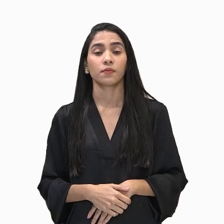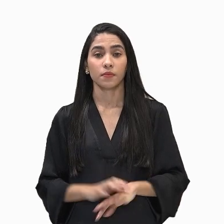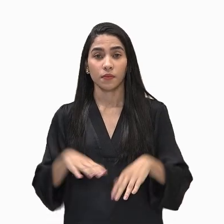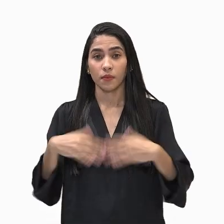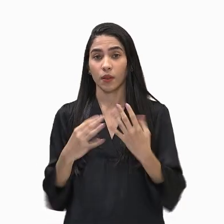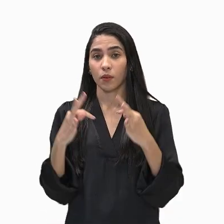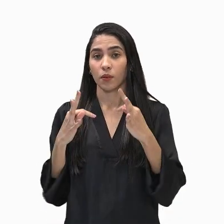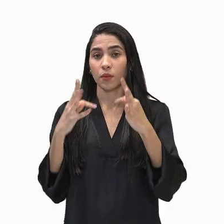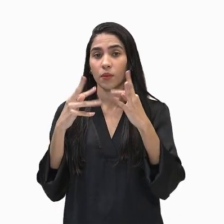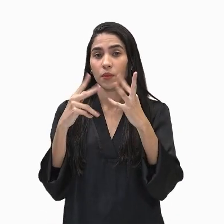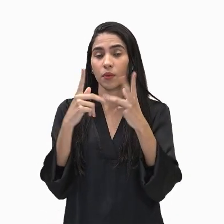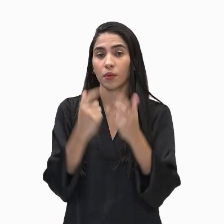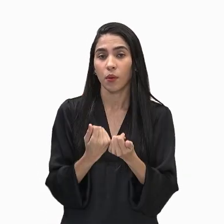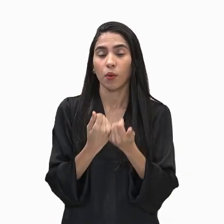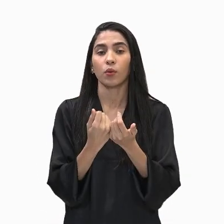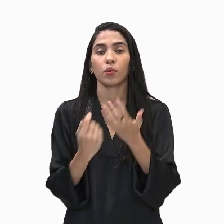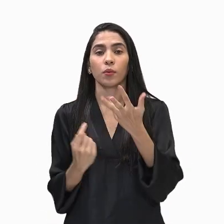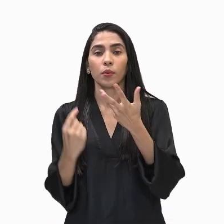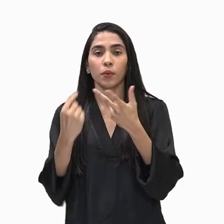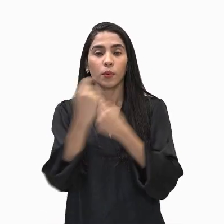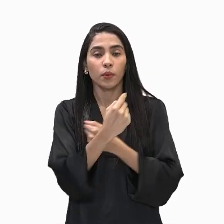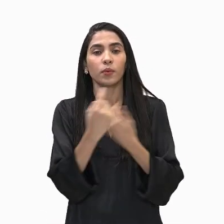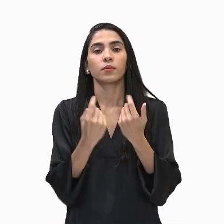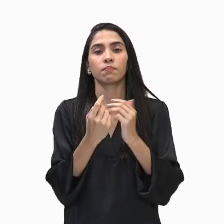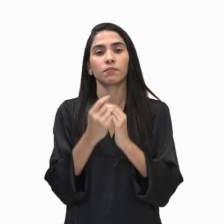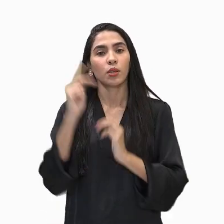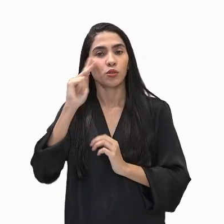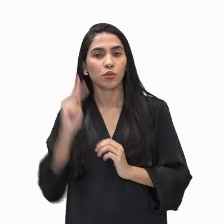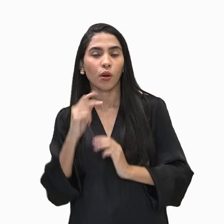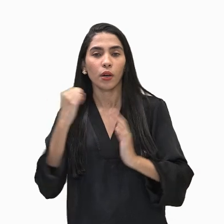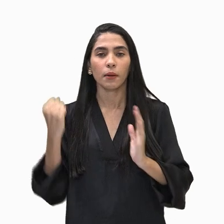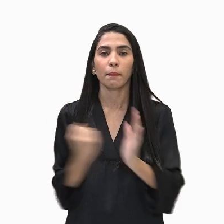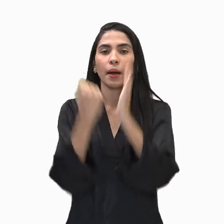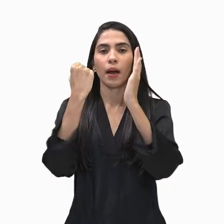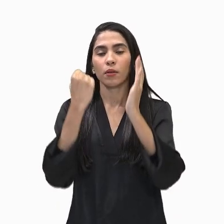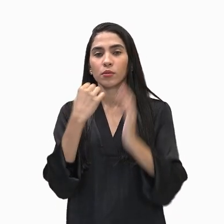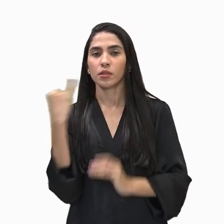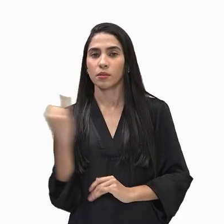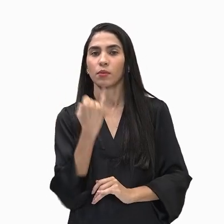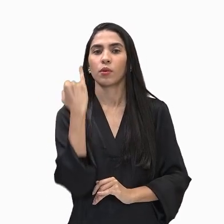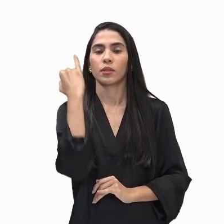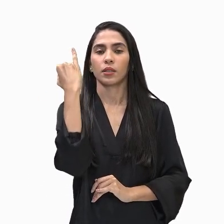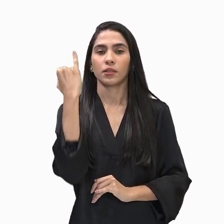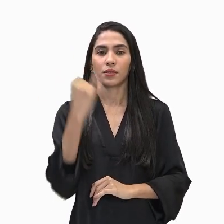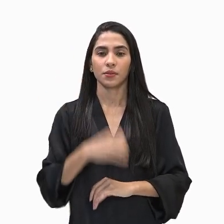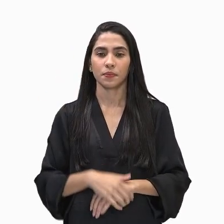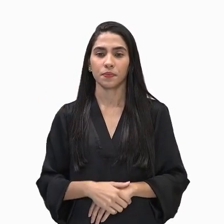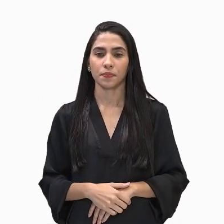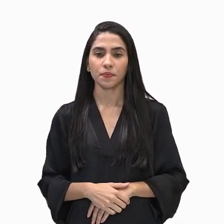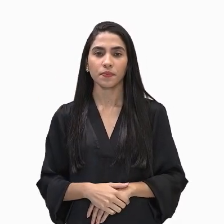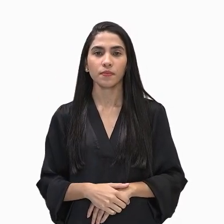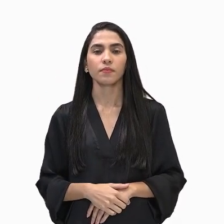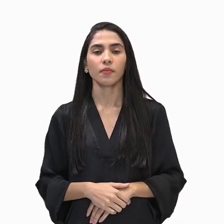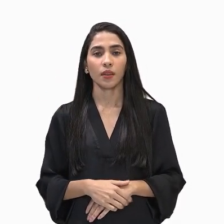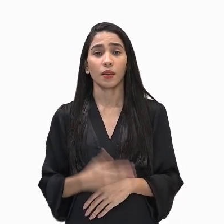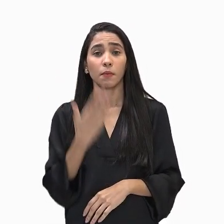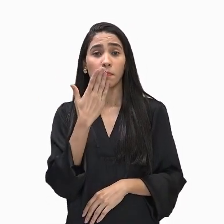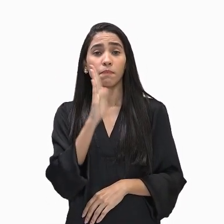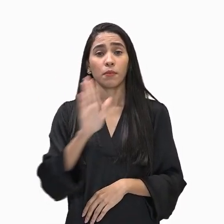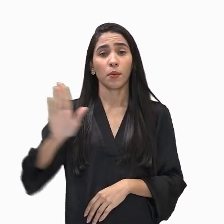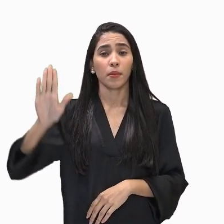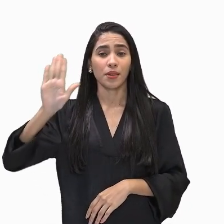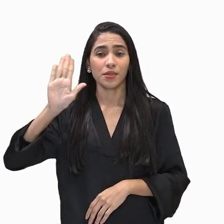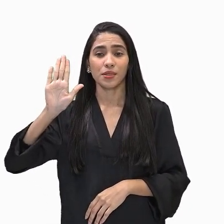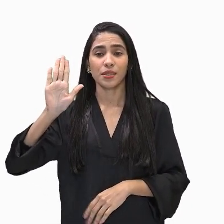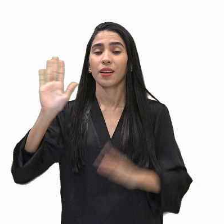de todos esses acontecimentos, diante de todos esses fatos, né, que prometia